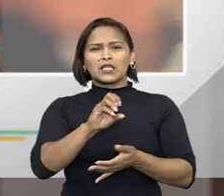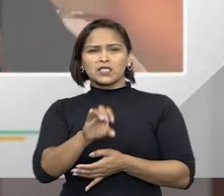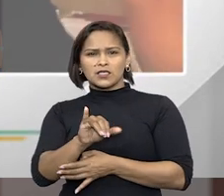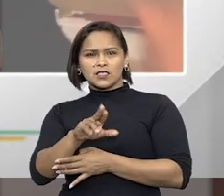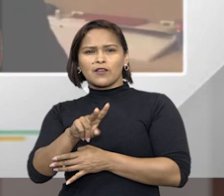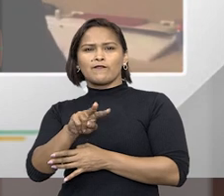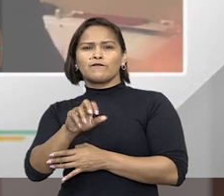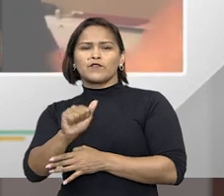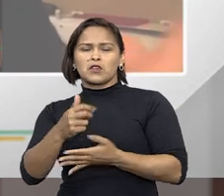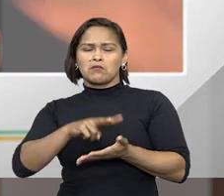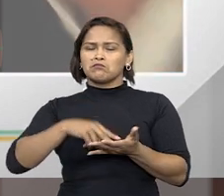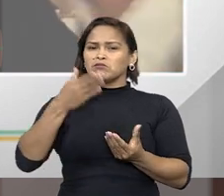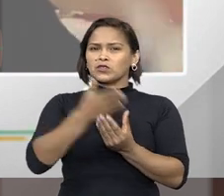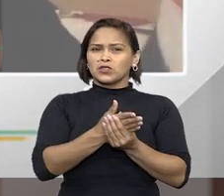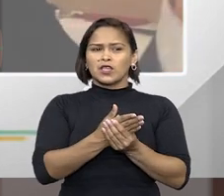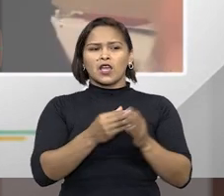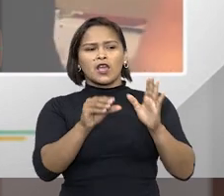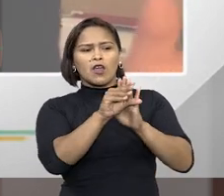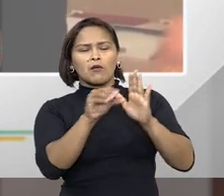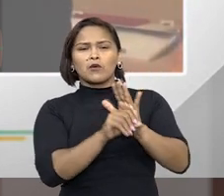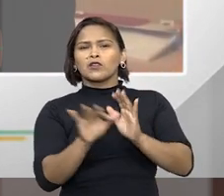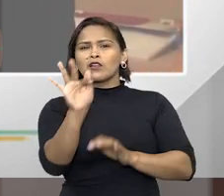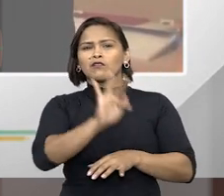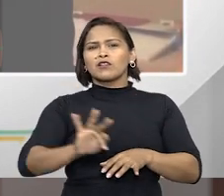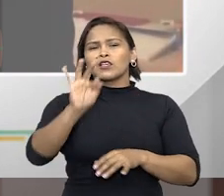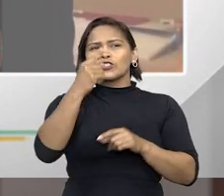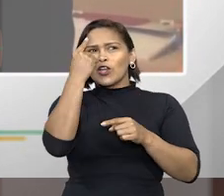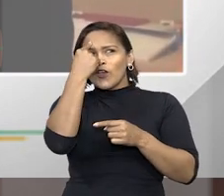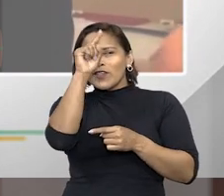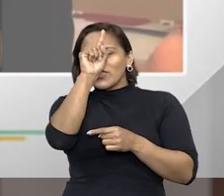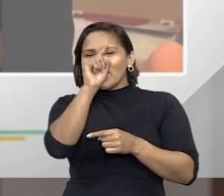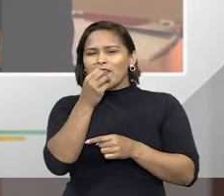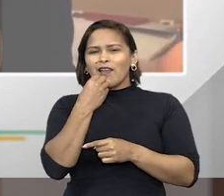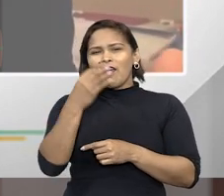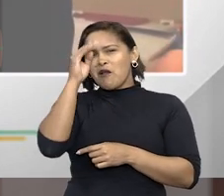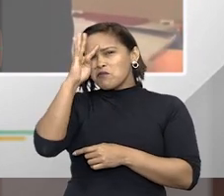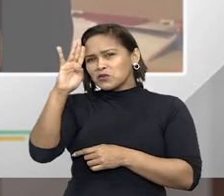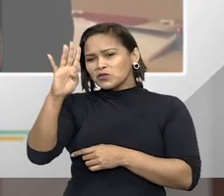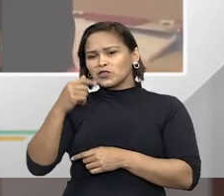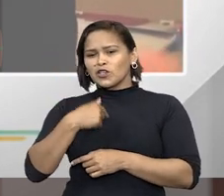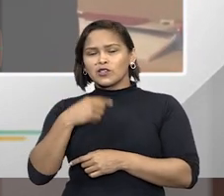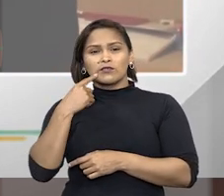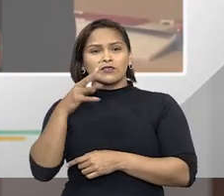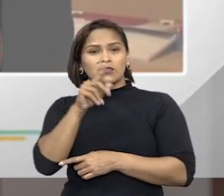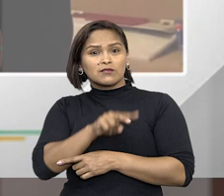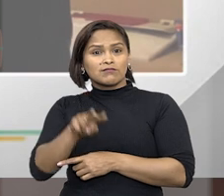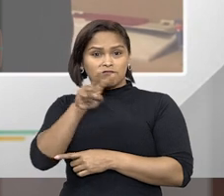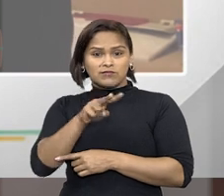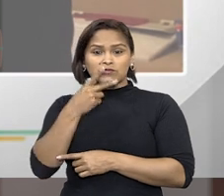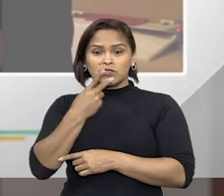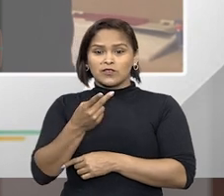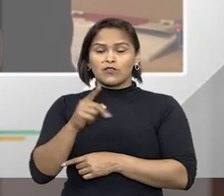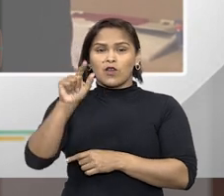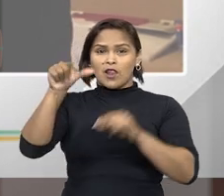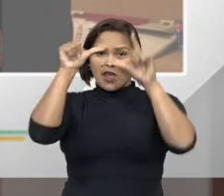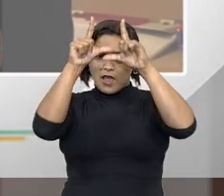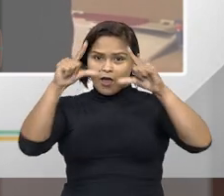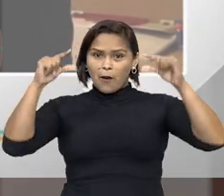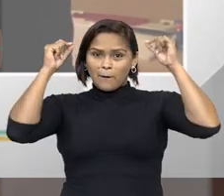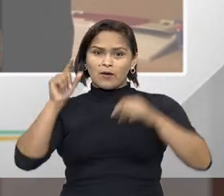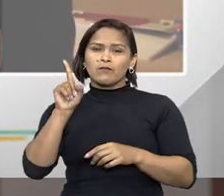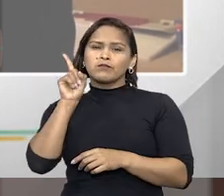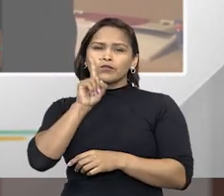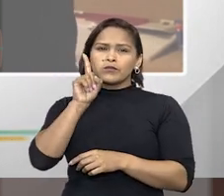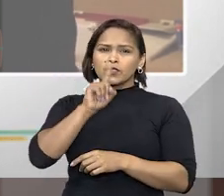isso dentro do modelo federativo ideal, né? Se você for ao México, Estados Unidos